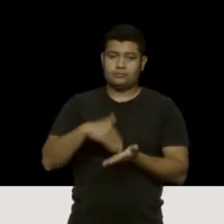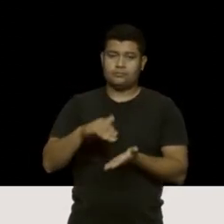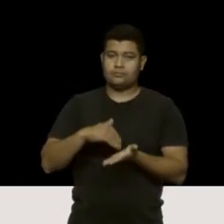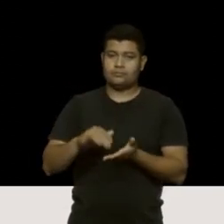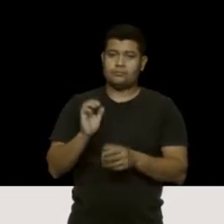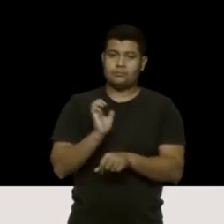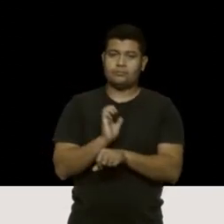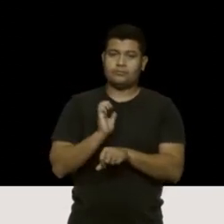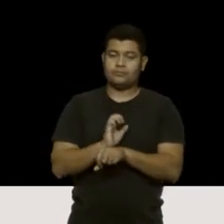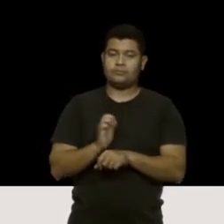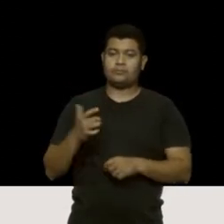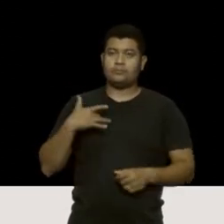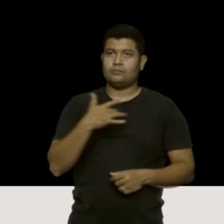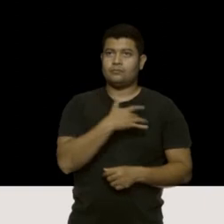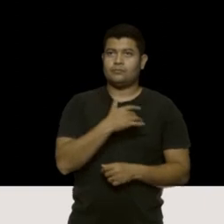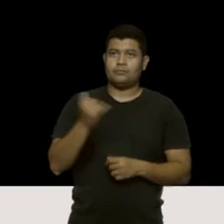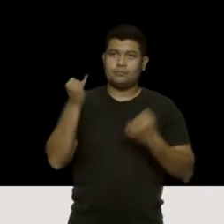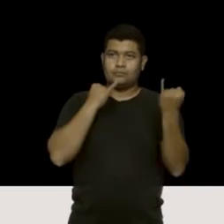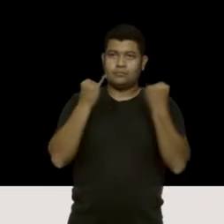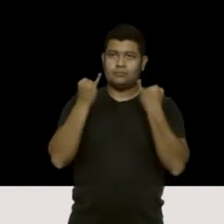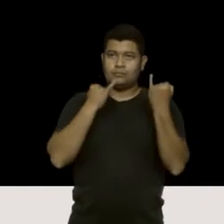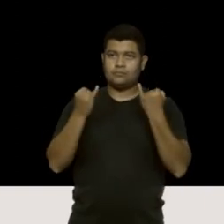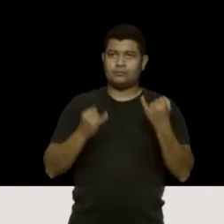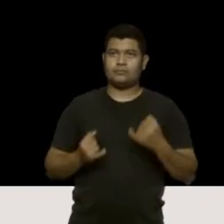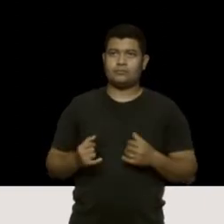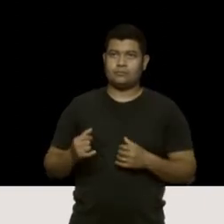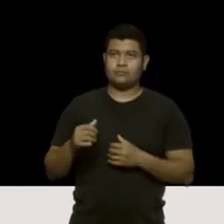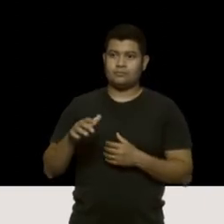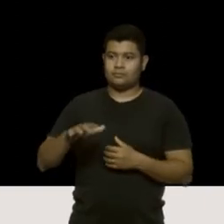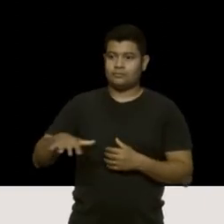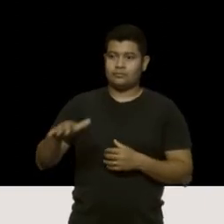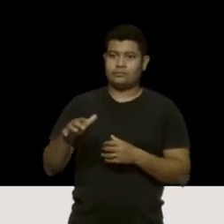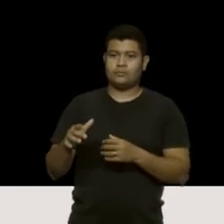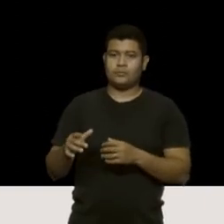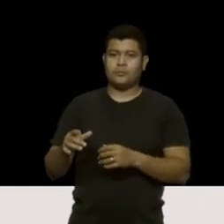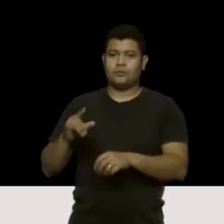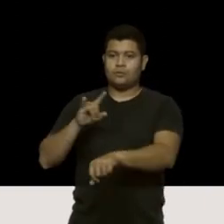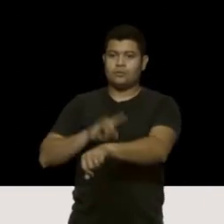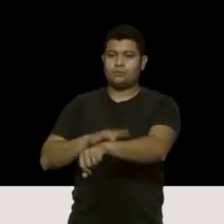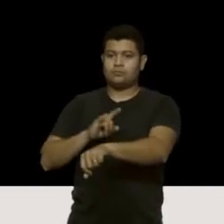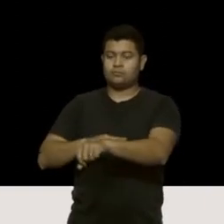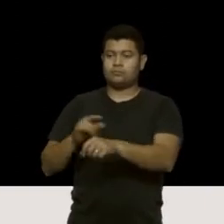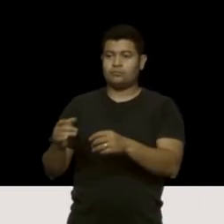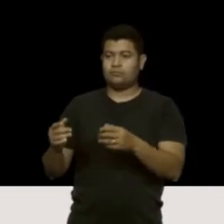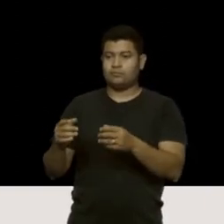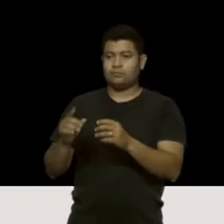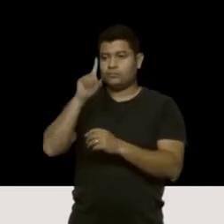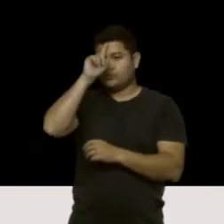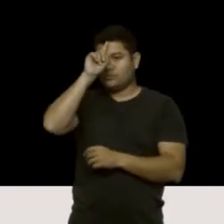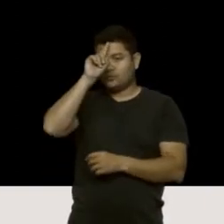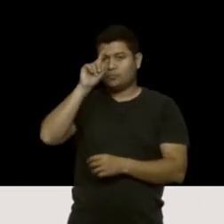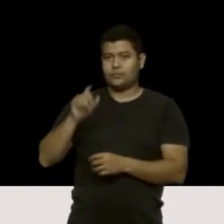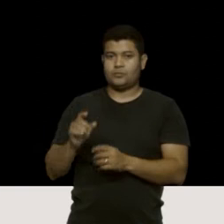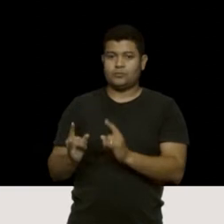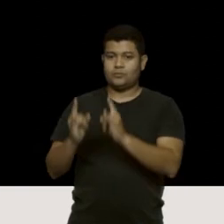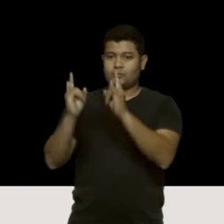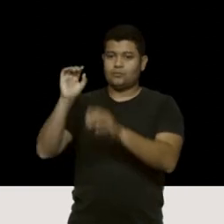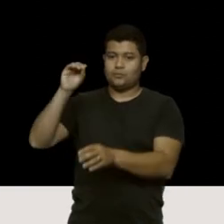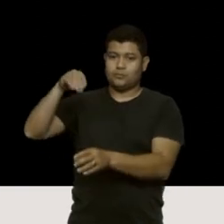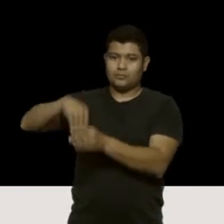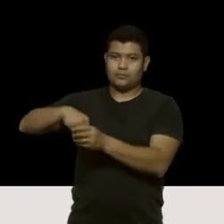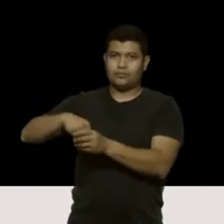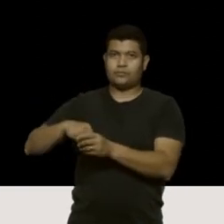secretário de Estado de Saúde informações acerca dos banheiros do Hospital Infantil Joana de Guzmão,